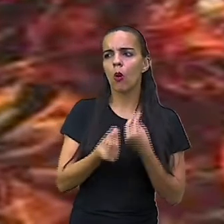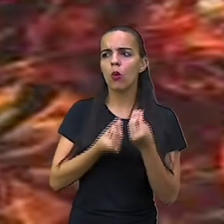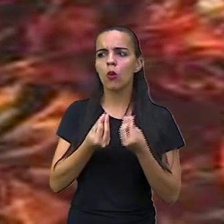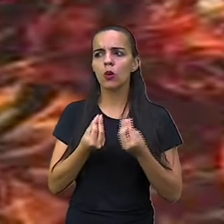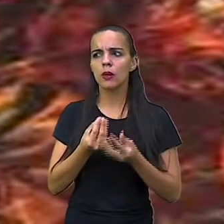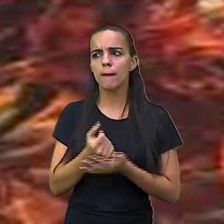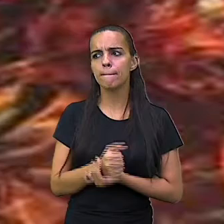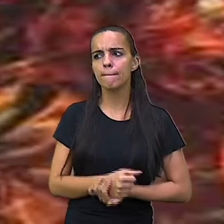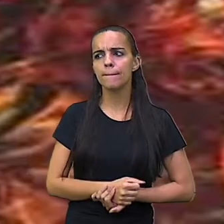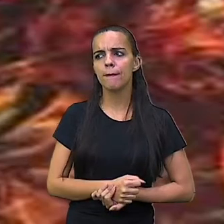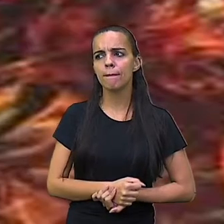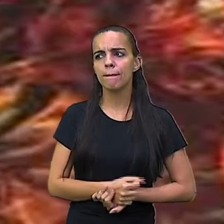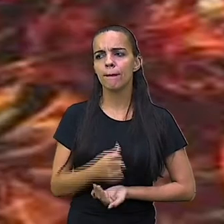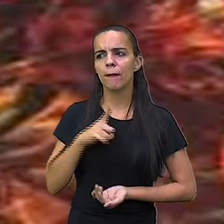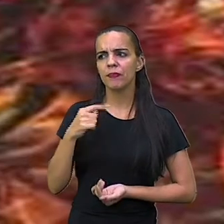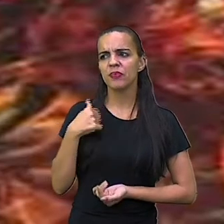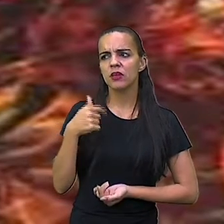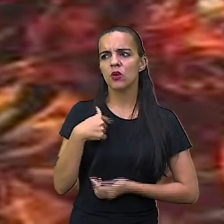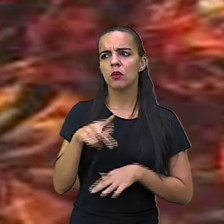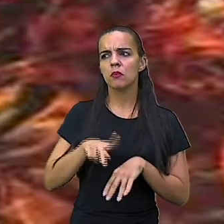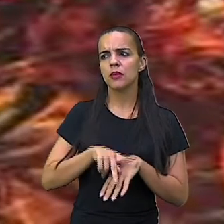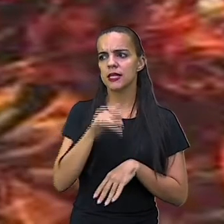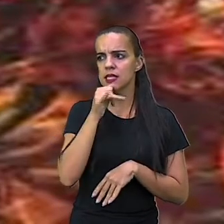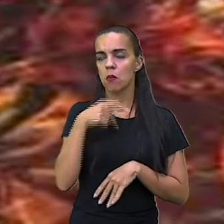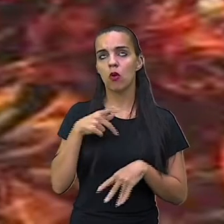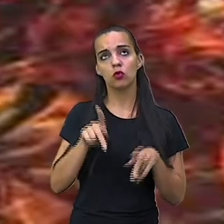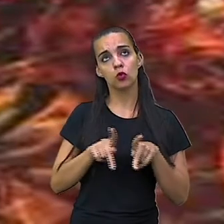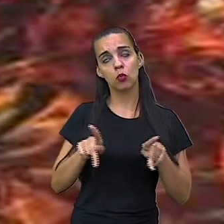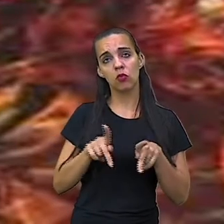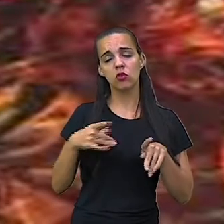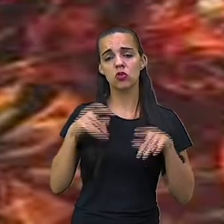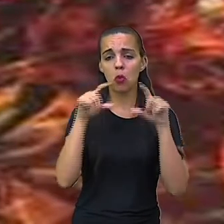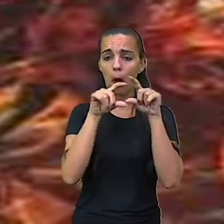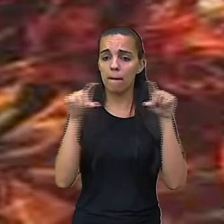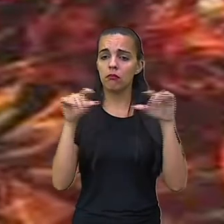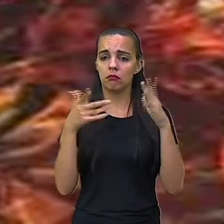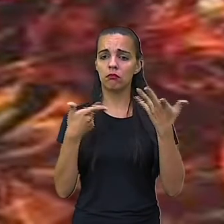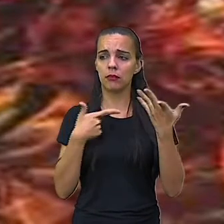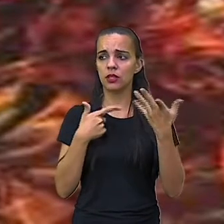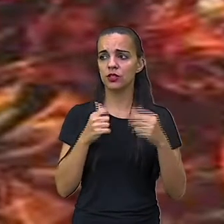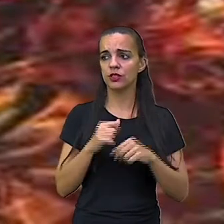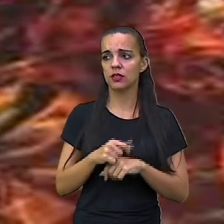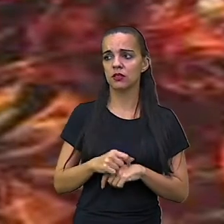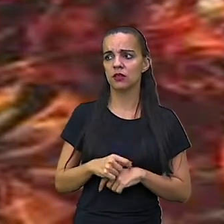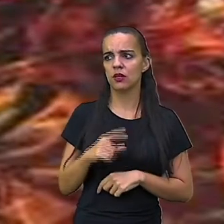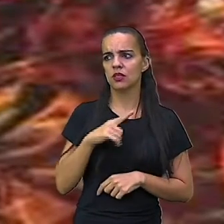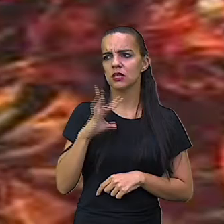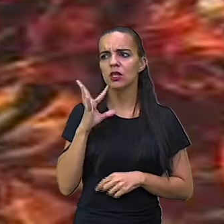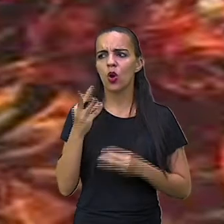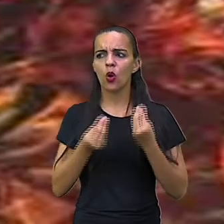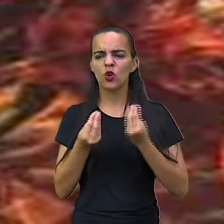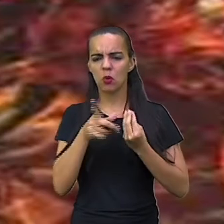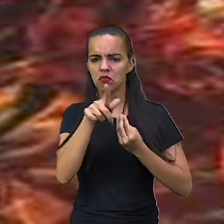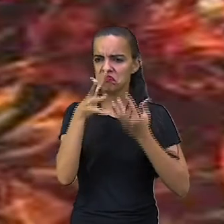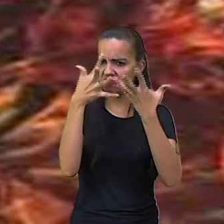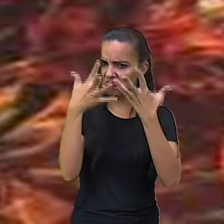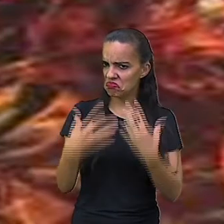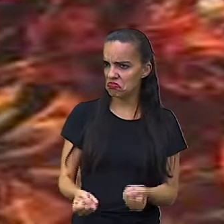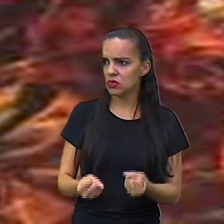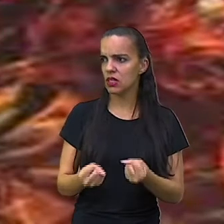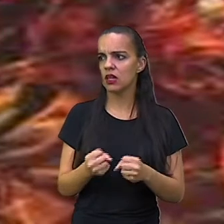aqui, medicina. O meu sonho, professor, é ser médico. Será que você ganharia ou